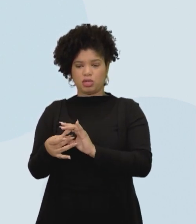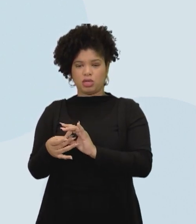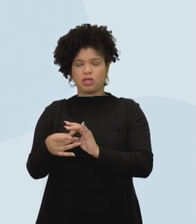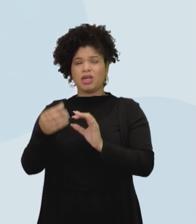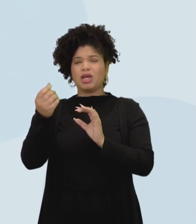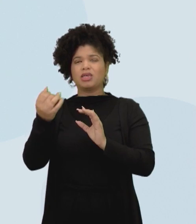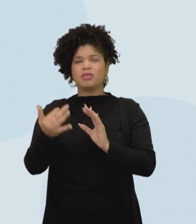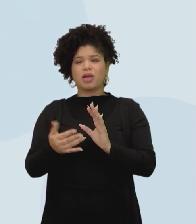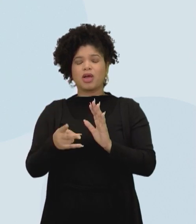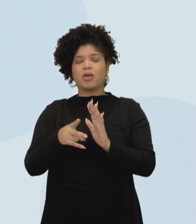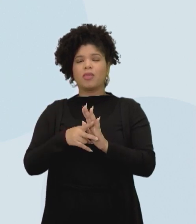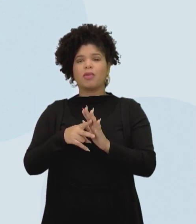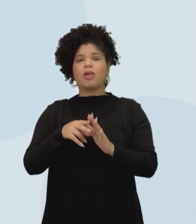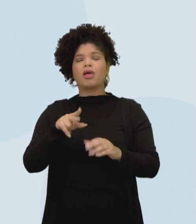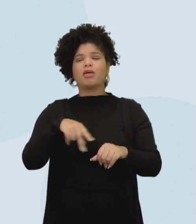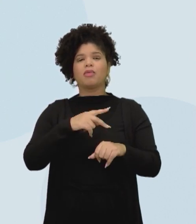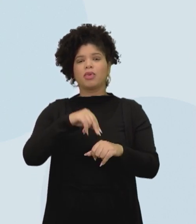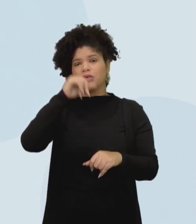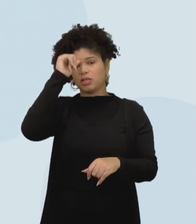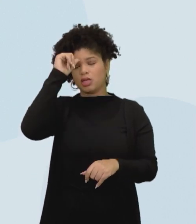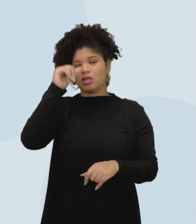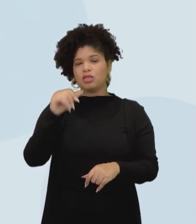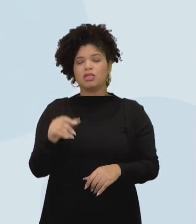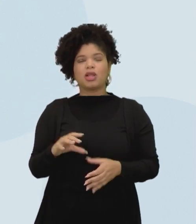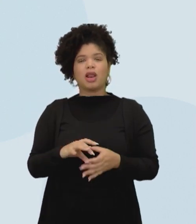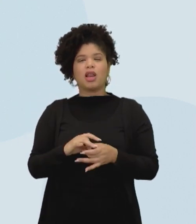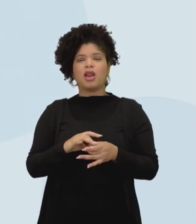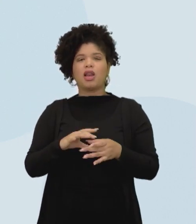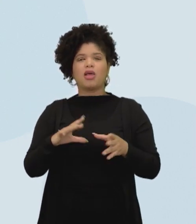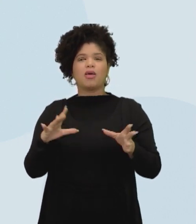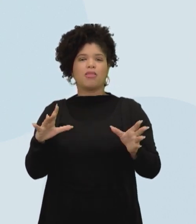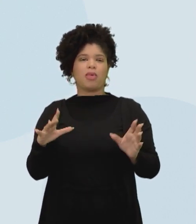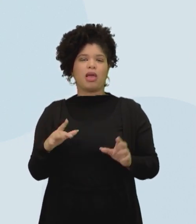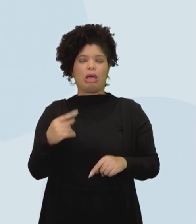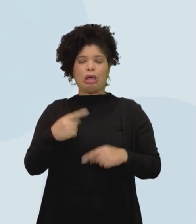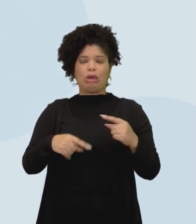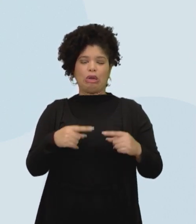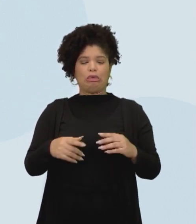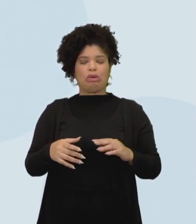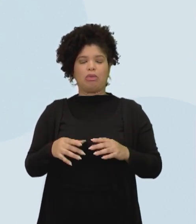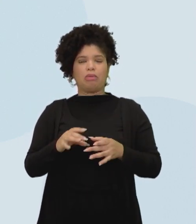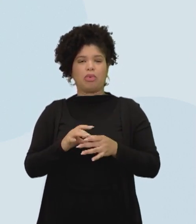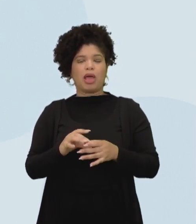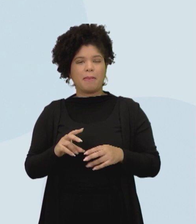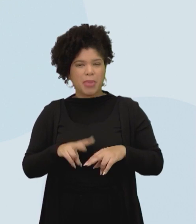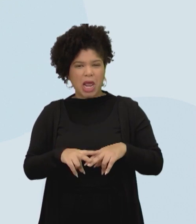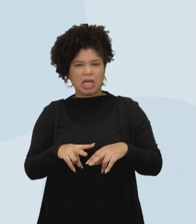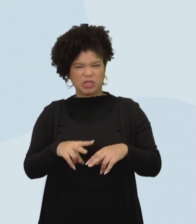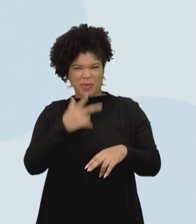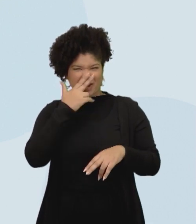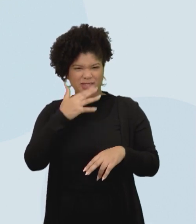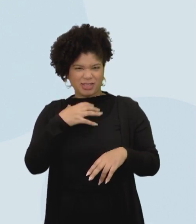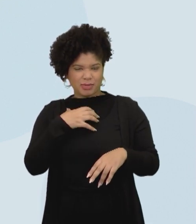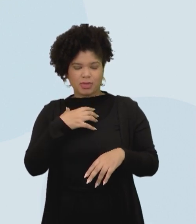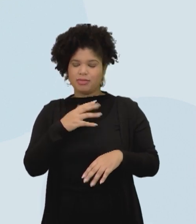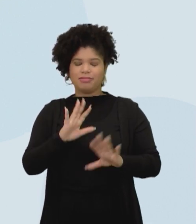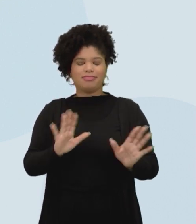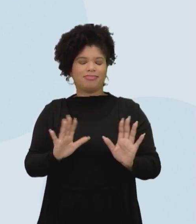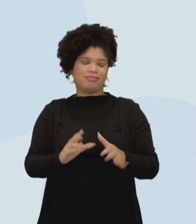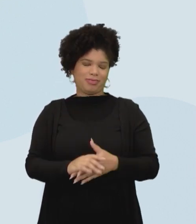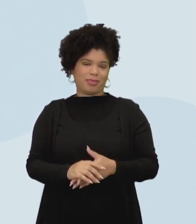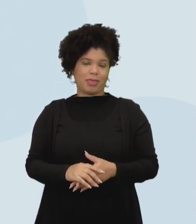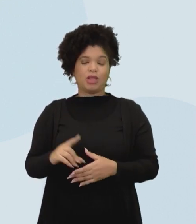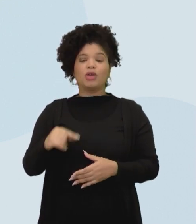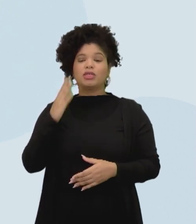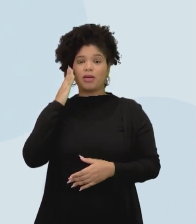independência da Índia, neste processo onde Mahatma Gandhi foi um dos principais líderes. Aí, lembrando que nós temos na Índia